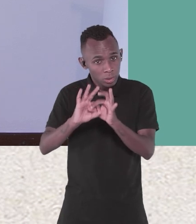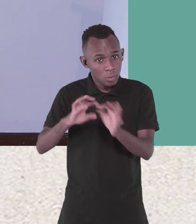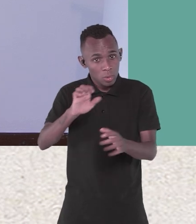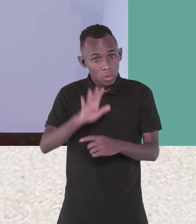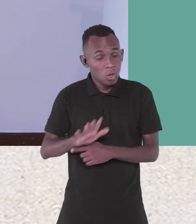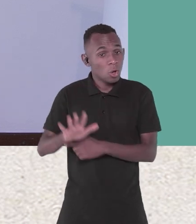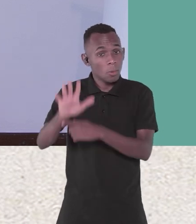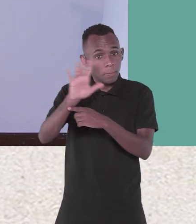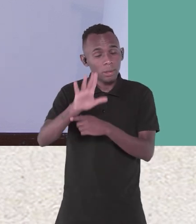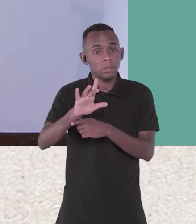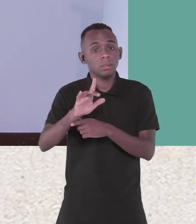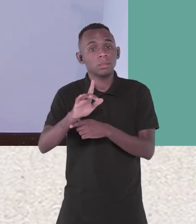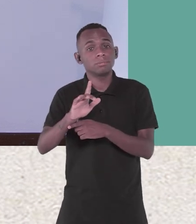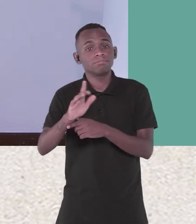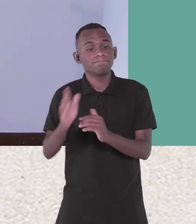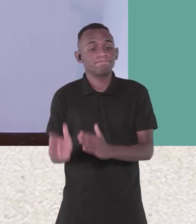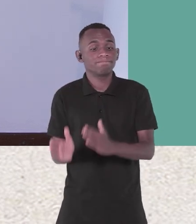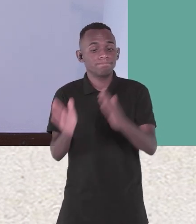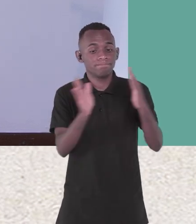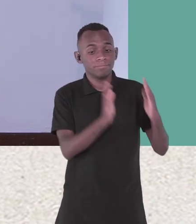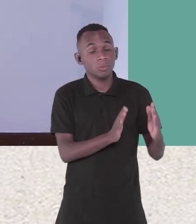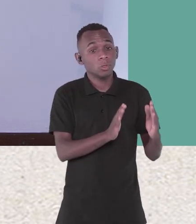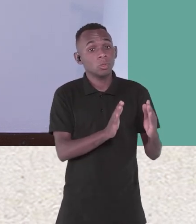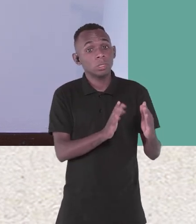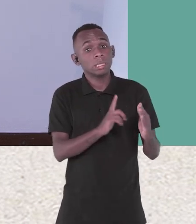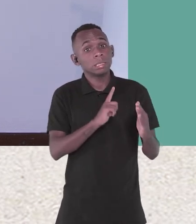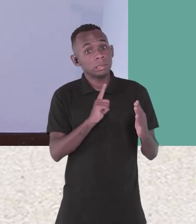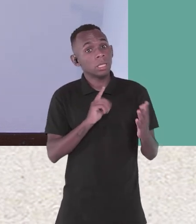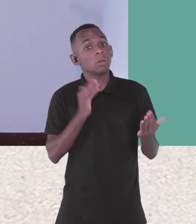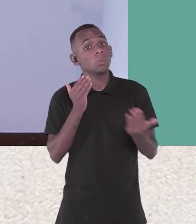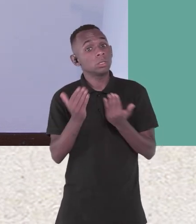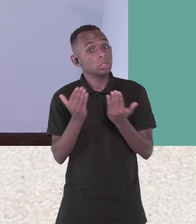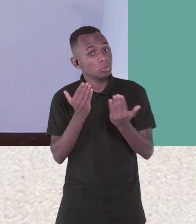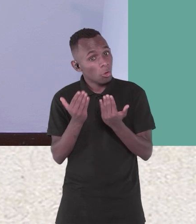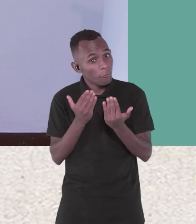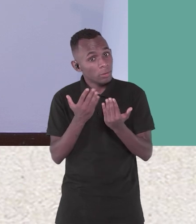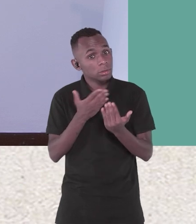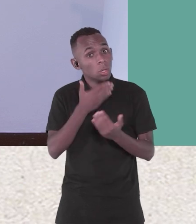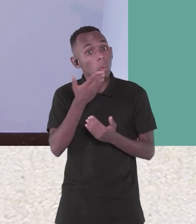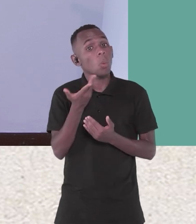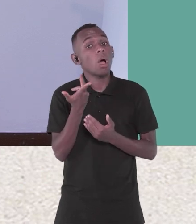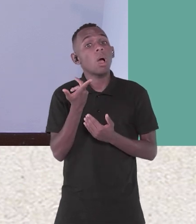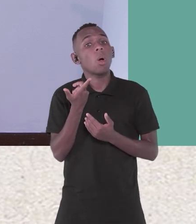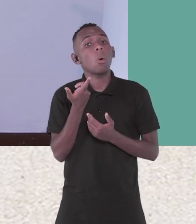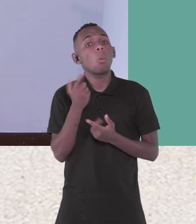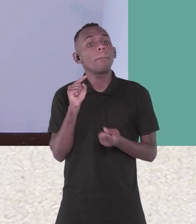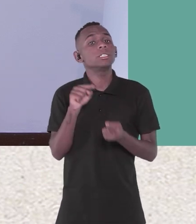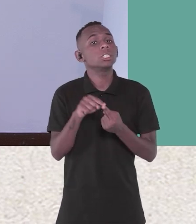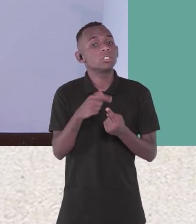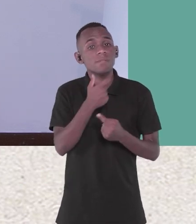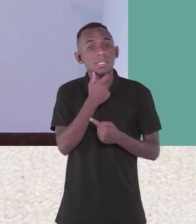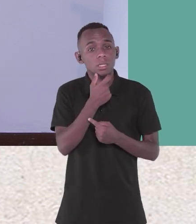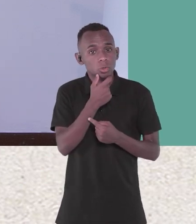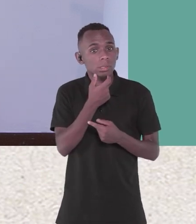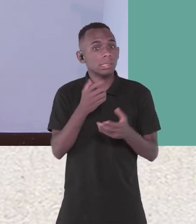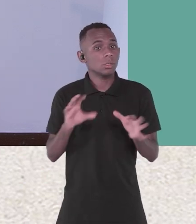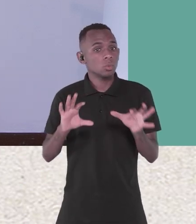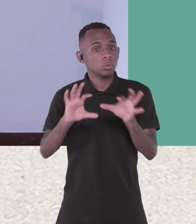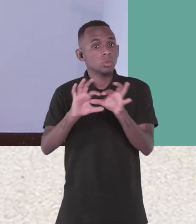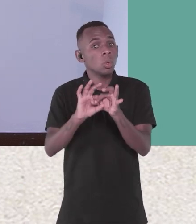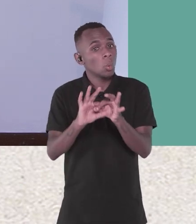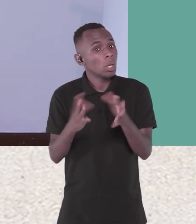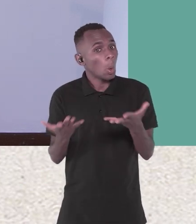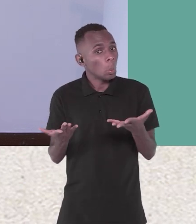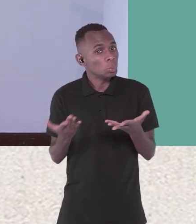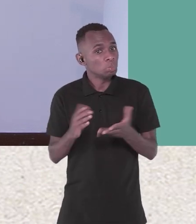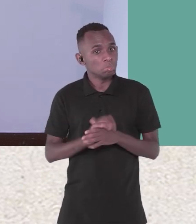E você tem, do outro lado, ainda uma desconfiança muito grande sobre qual o papel dos Estados Unidos nessa aliança